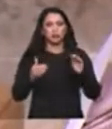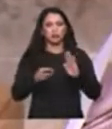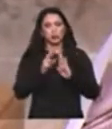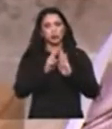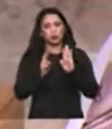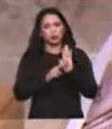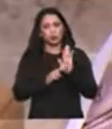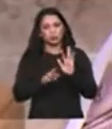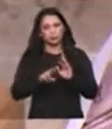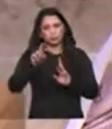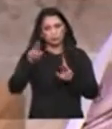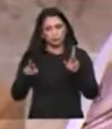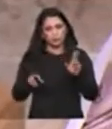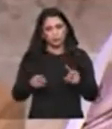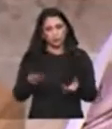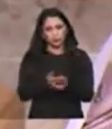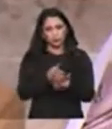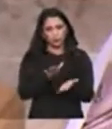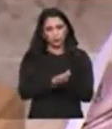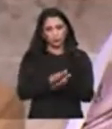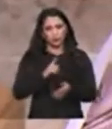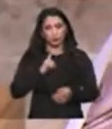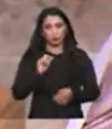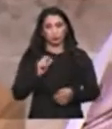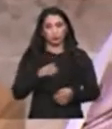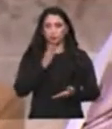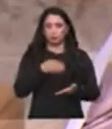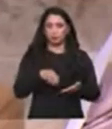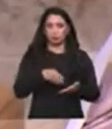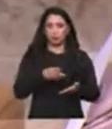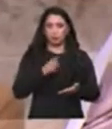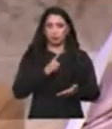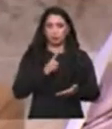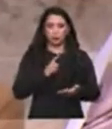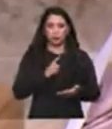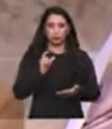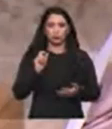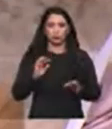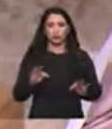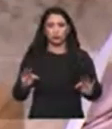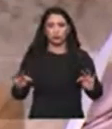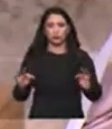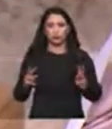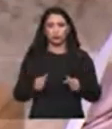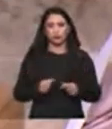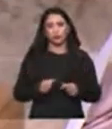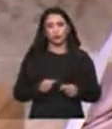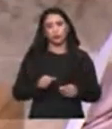processo, não constatando nos autos a causa de invalidade relativa, absoluta e quanto ao